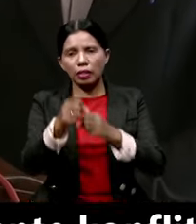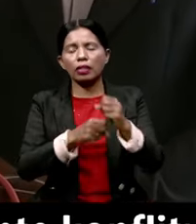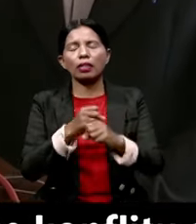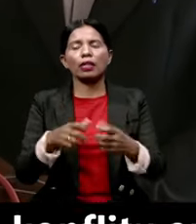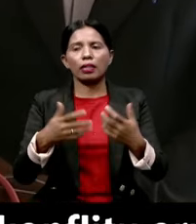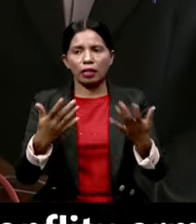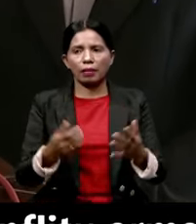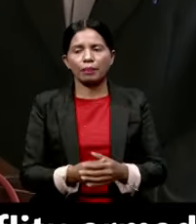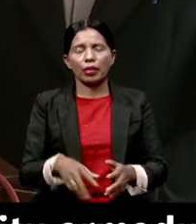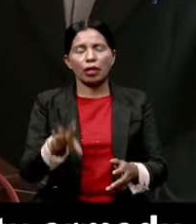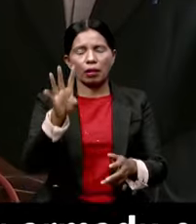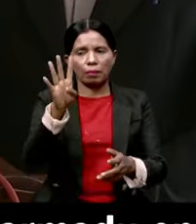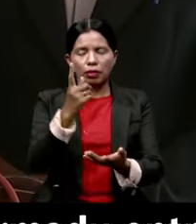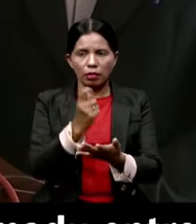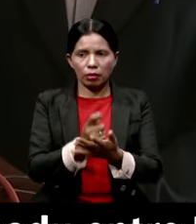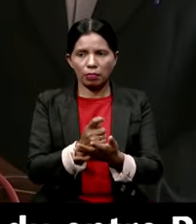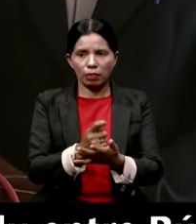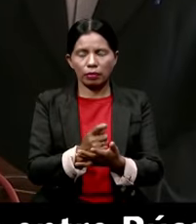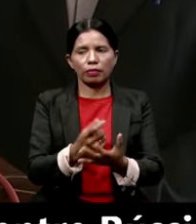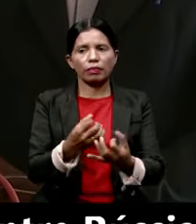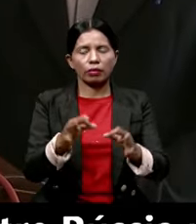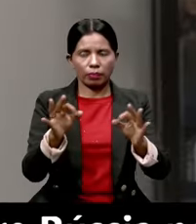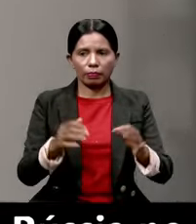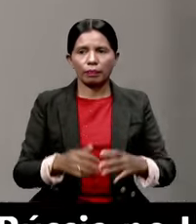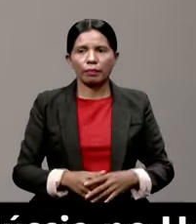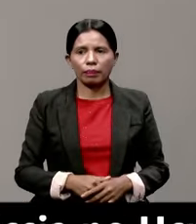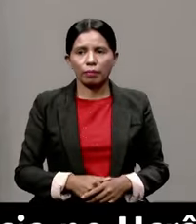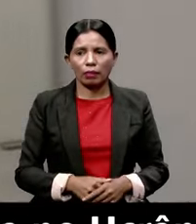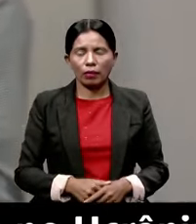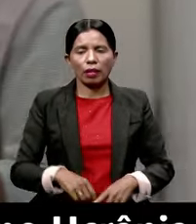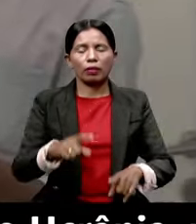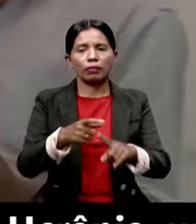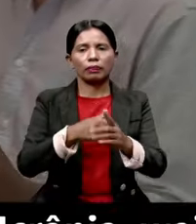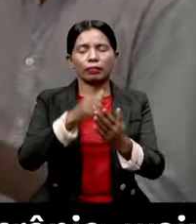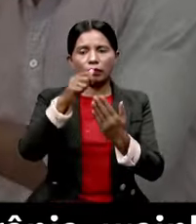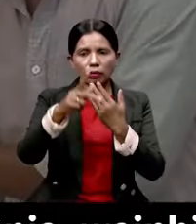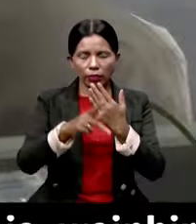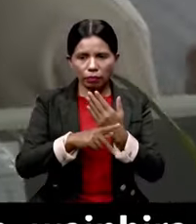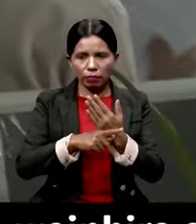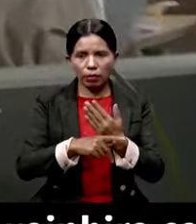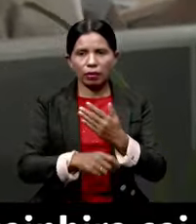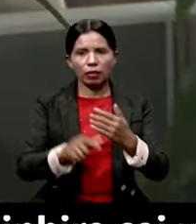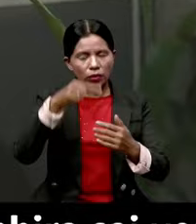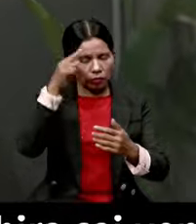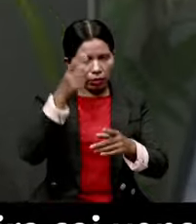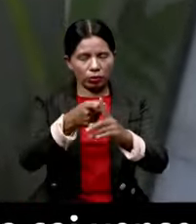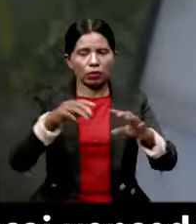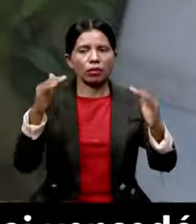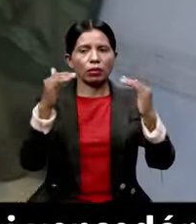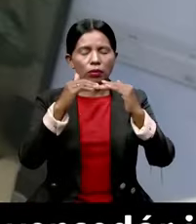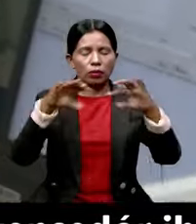4.000 vezes, liwana tinha 60. E a fula em abril tinha né, governo Lehusi reunião com o Conselho